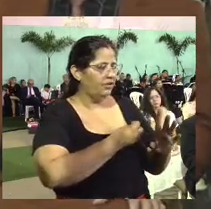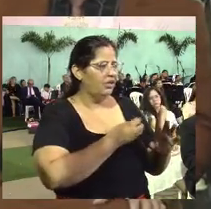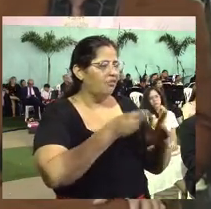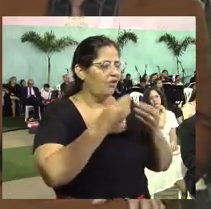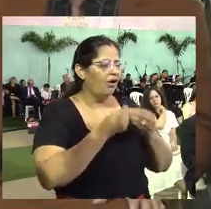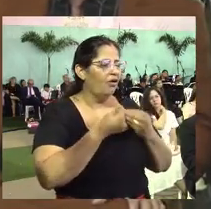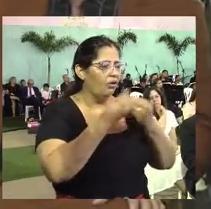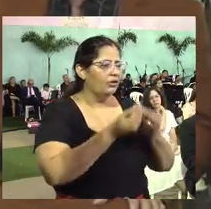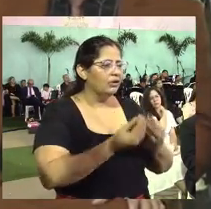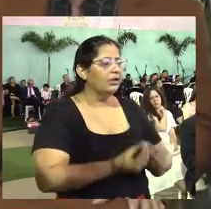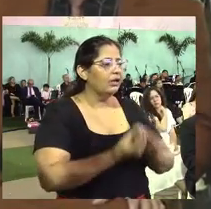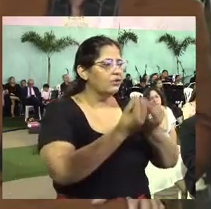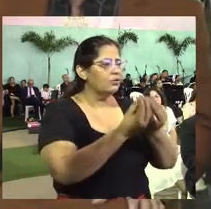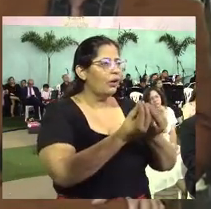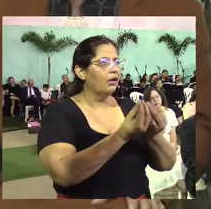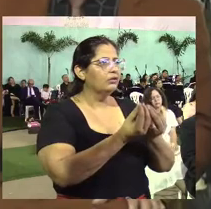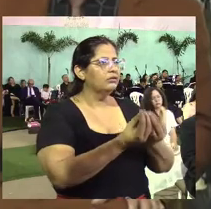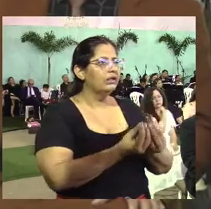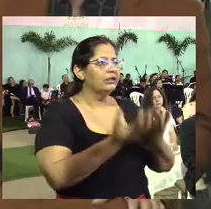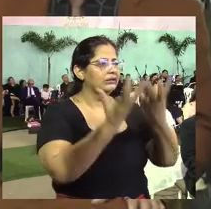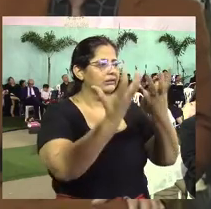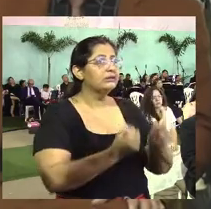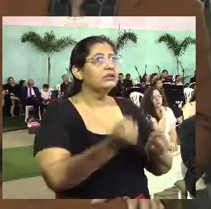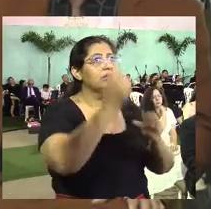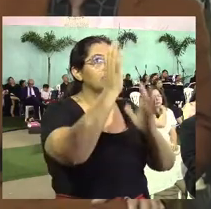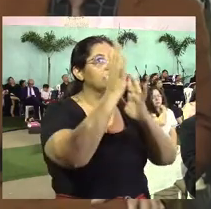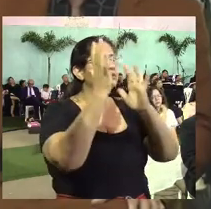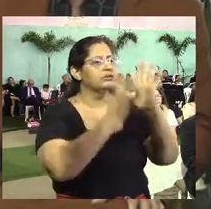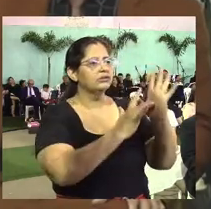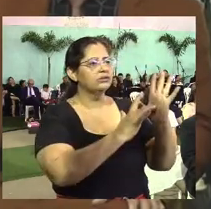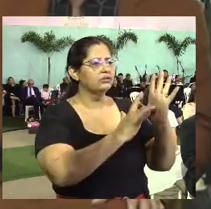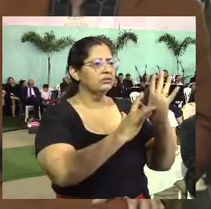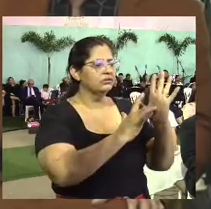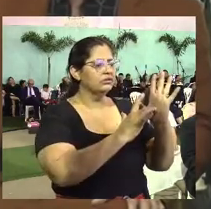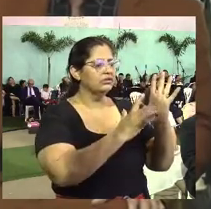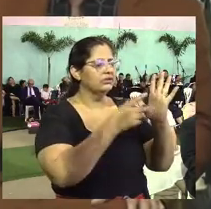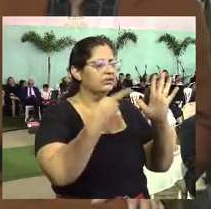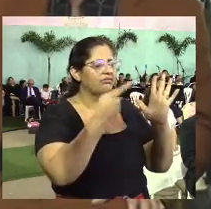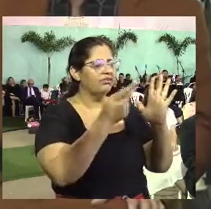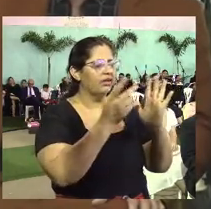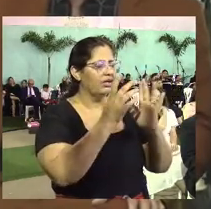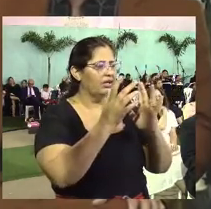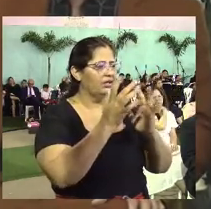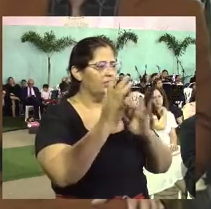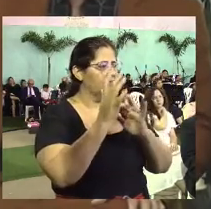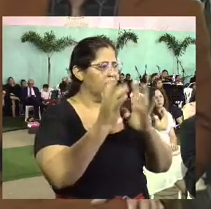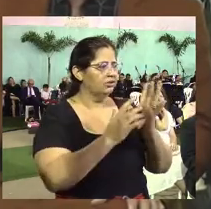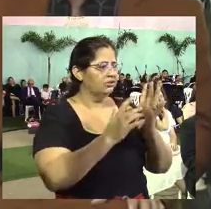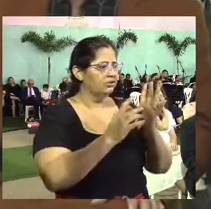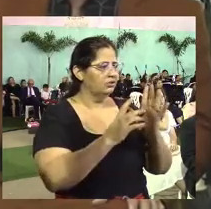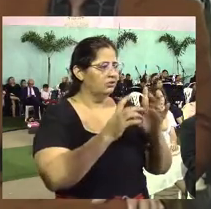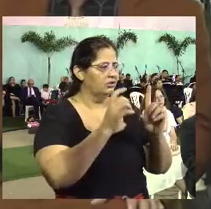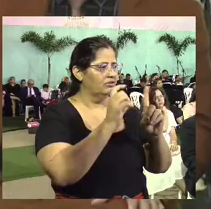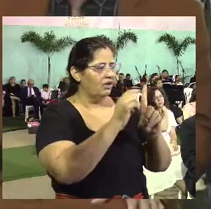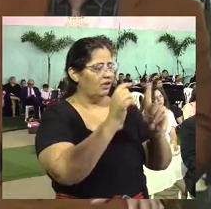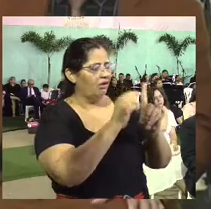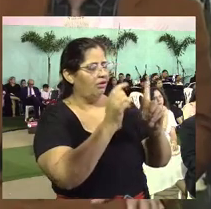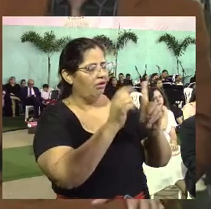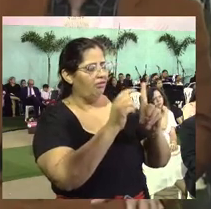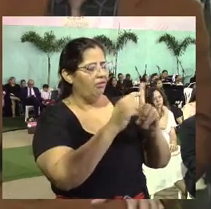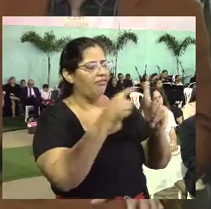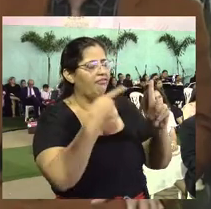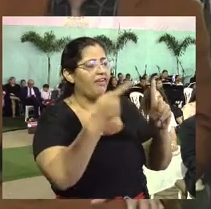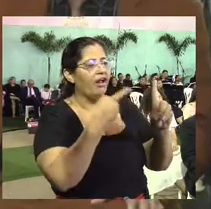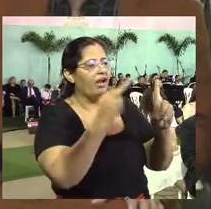se você sai desse coma faça um voto de todos os dias da sua vida separar pregar o Evangelho le biblionar e seu